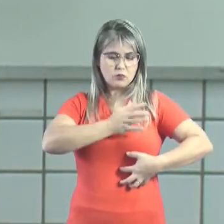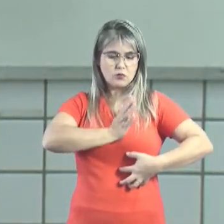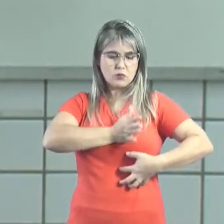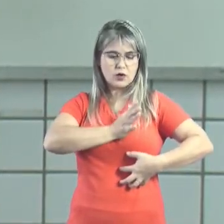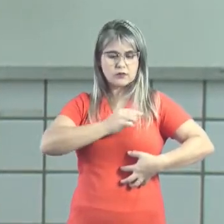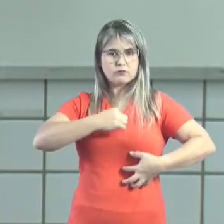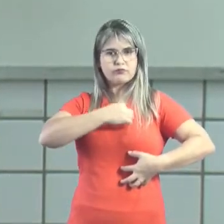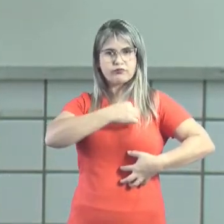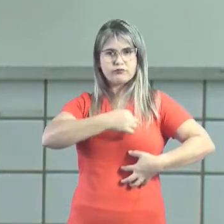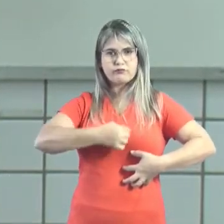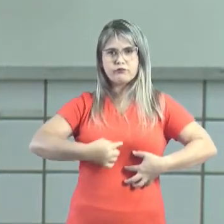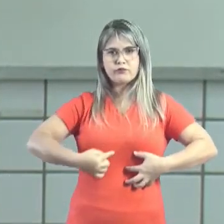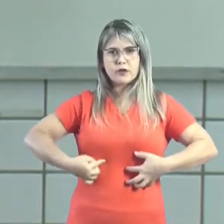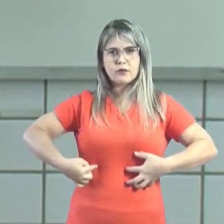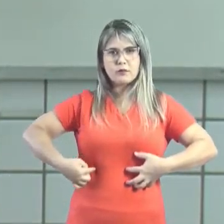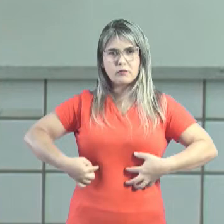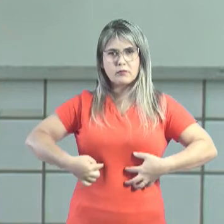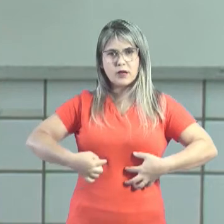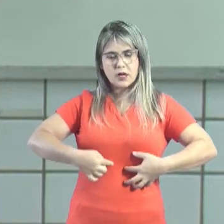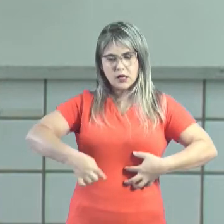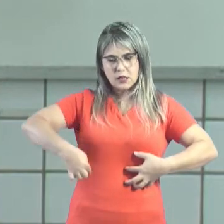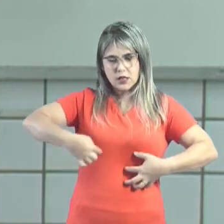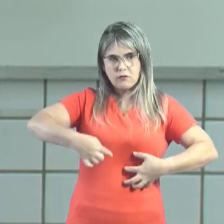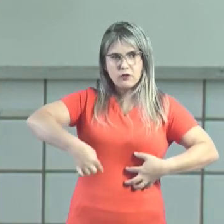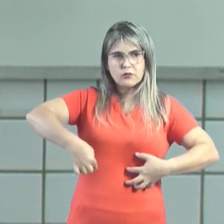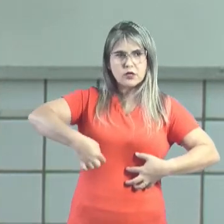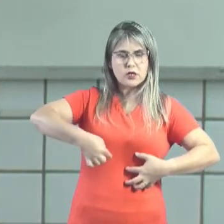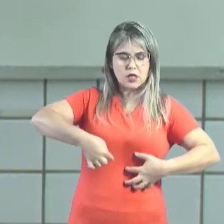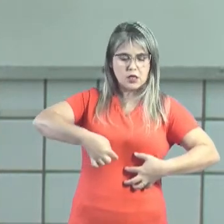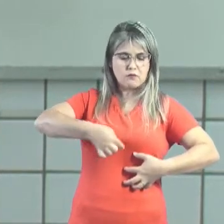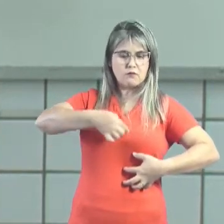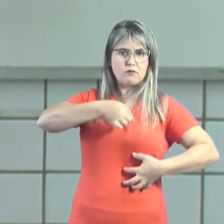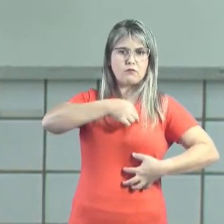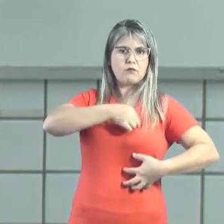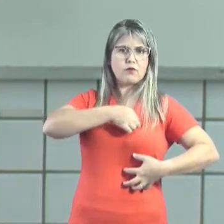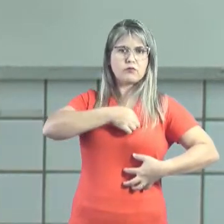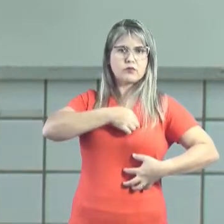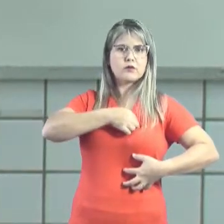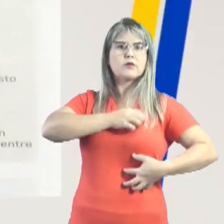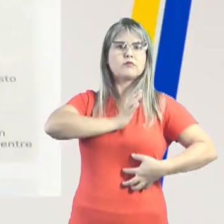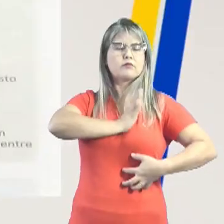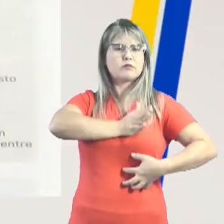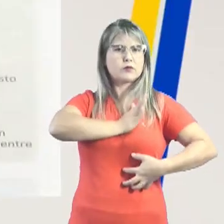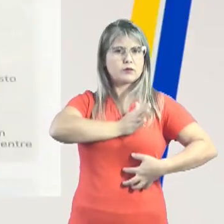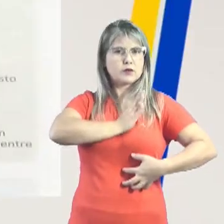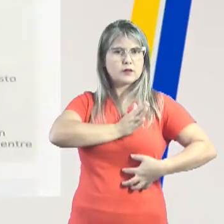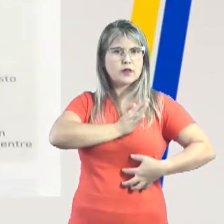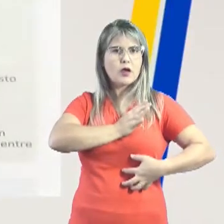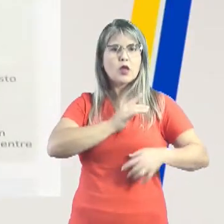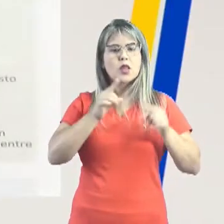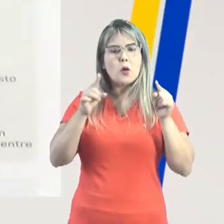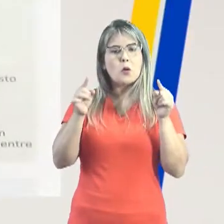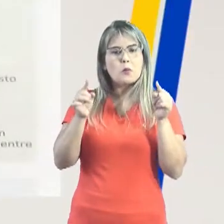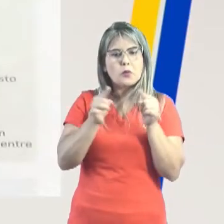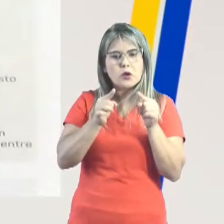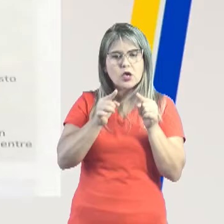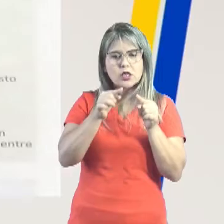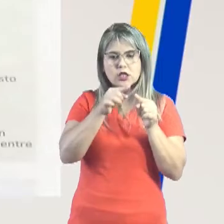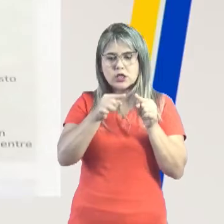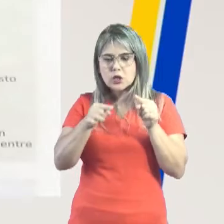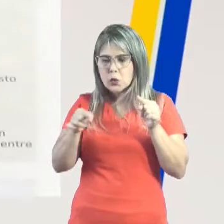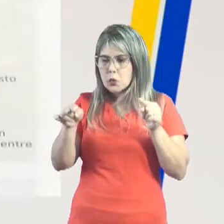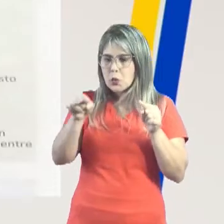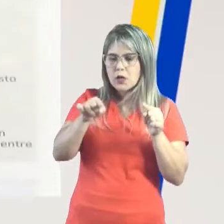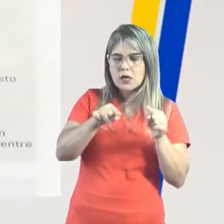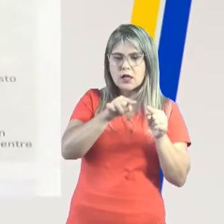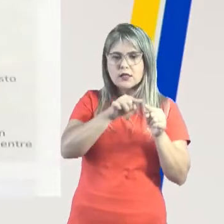ele coloque o deposite, o aporte de gás carbônico, e aí o nosso corpo possa